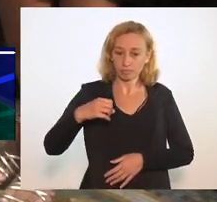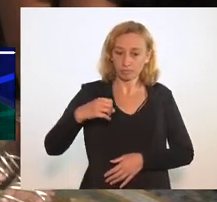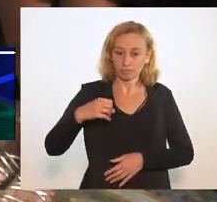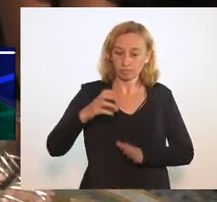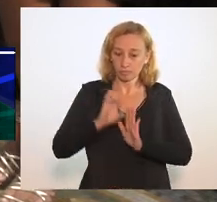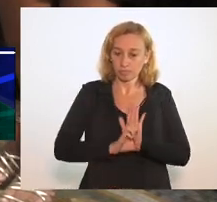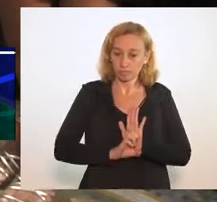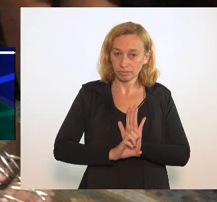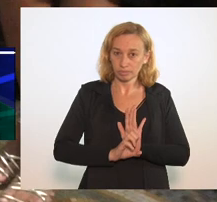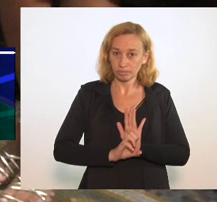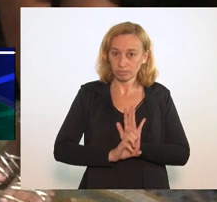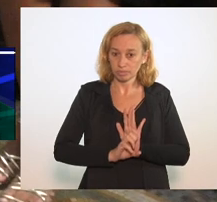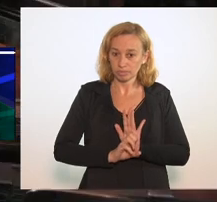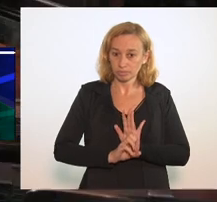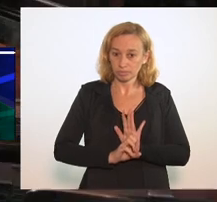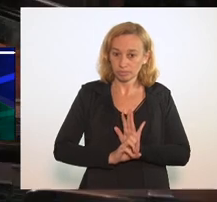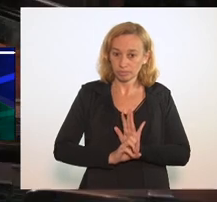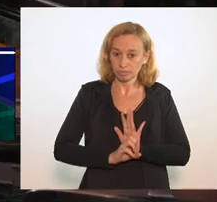tá?